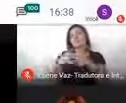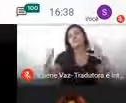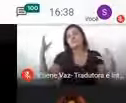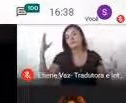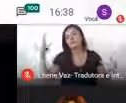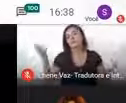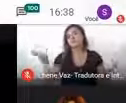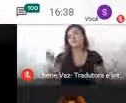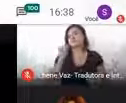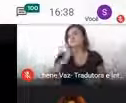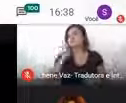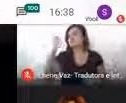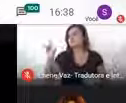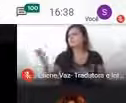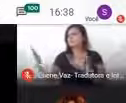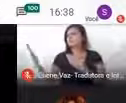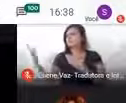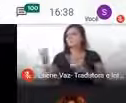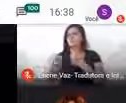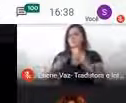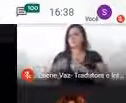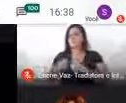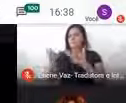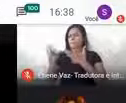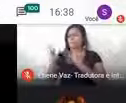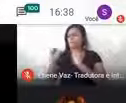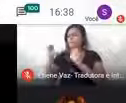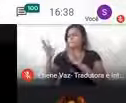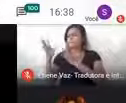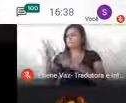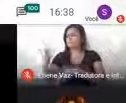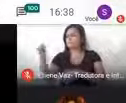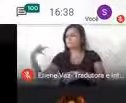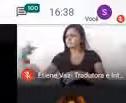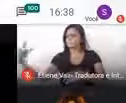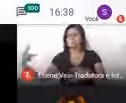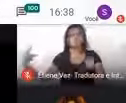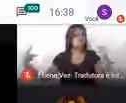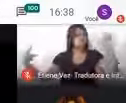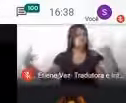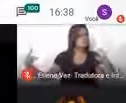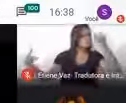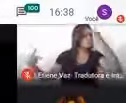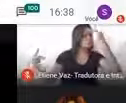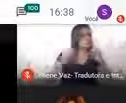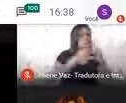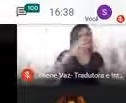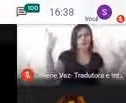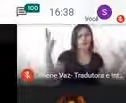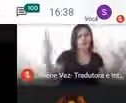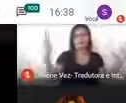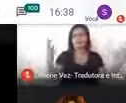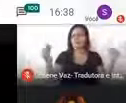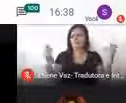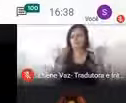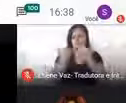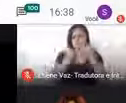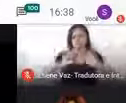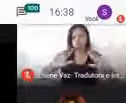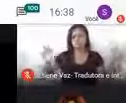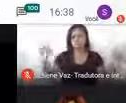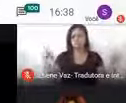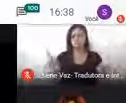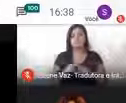entre a fala dos mais jovens, a fala dos mais velhos, de gerações diferentes. A variação diassexual